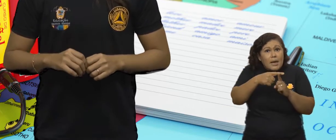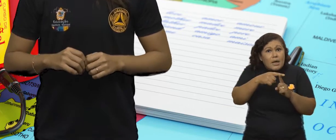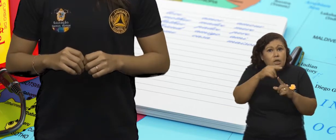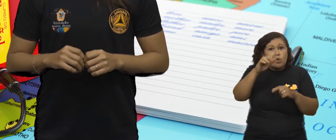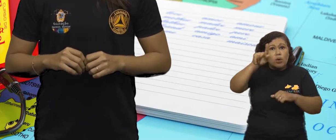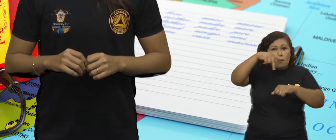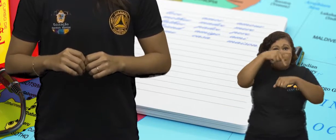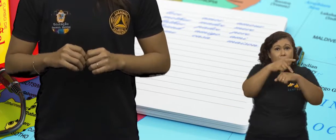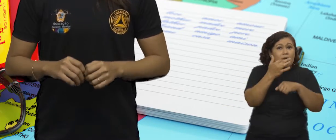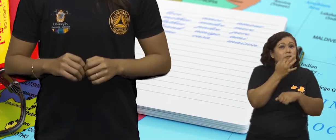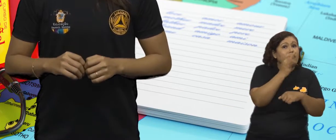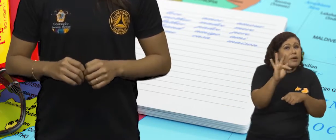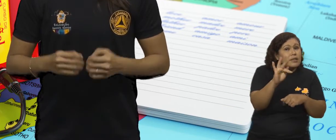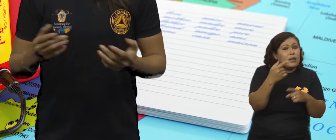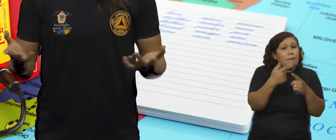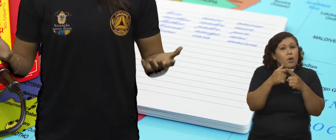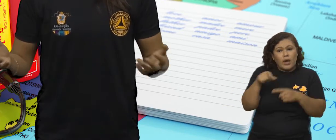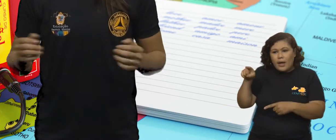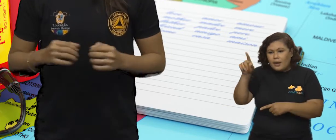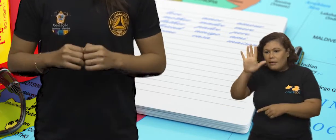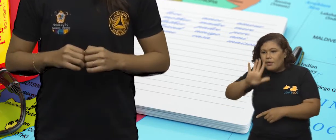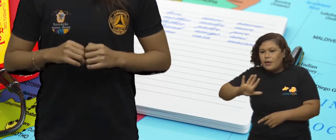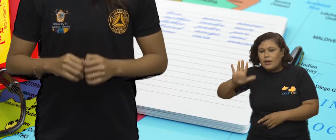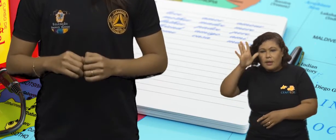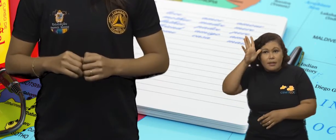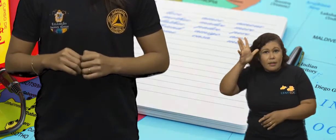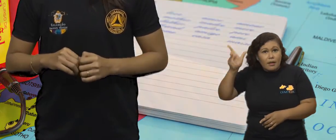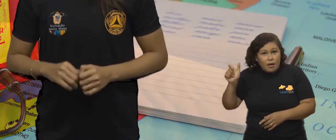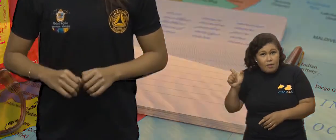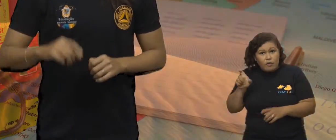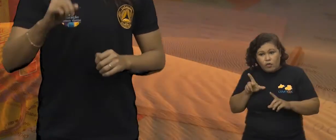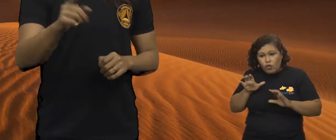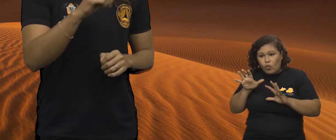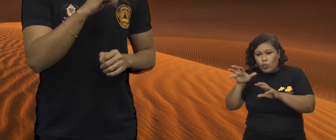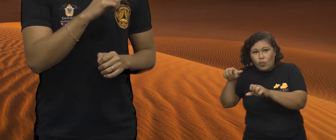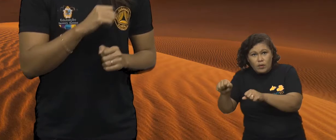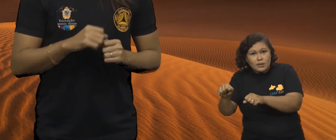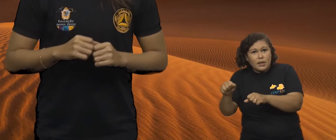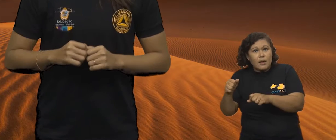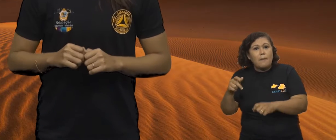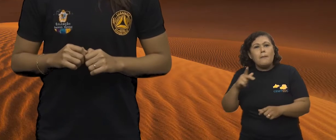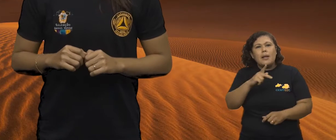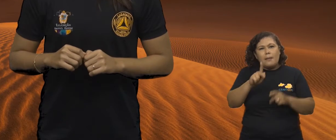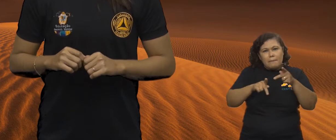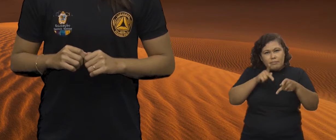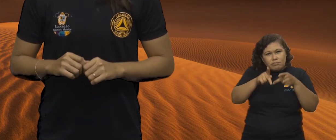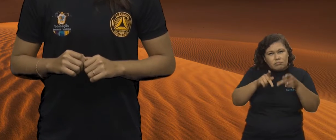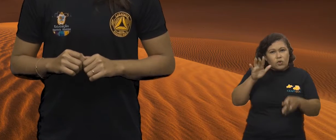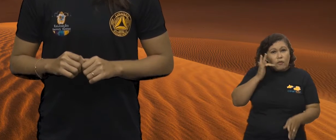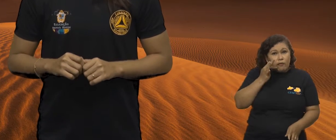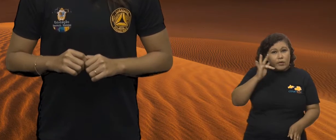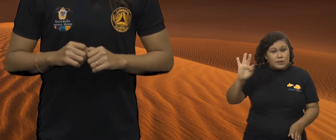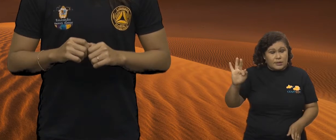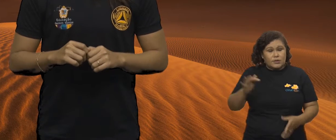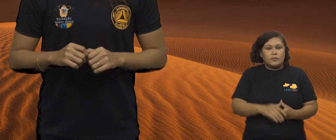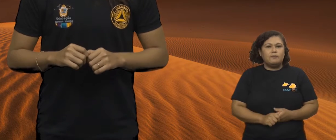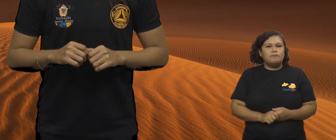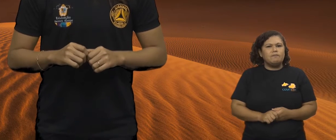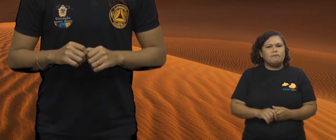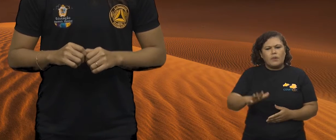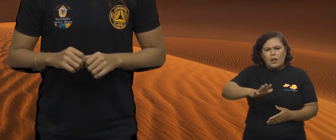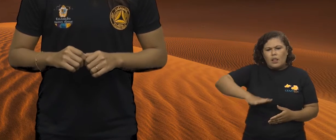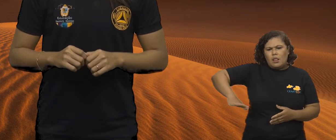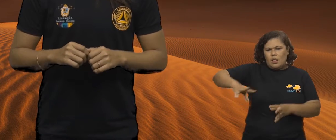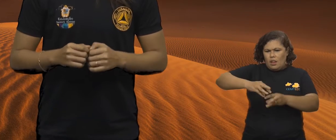acontece porque o território africano foi colonizado pelos franceses. Sexta, um deserto bem grande. O deserto